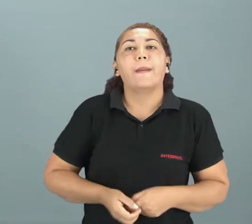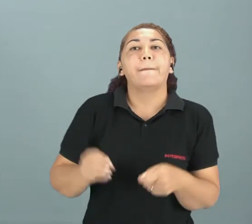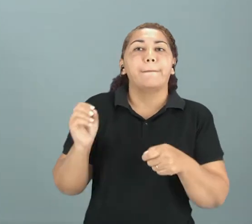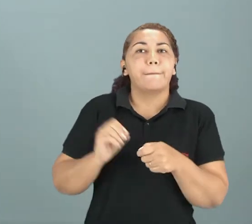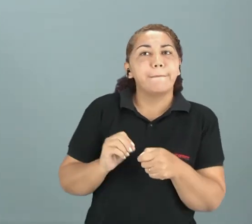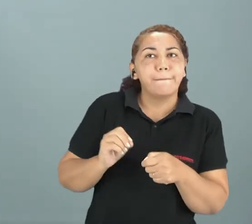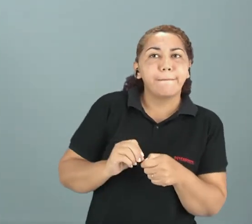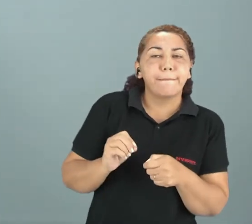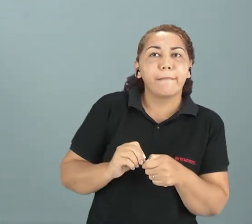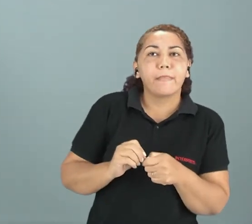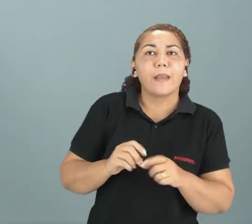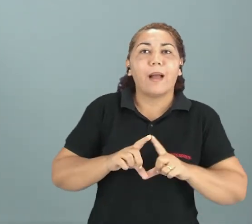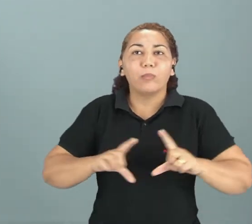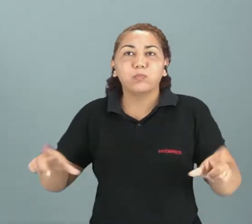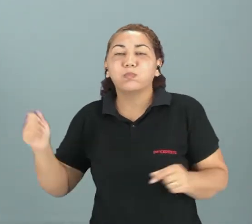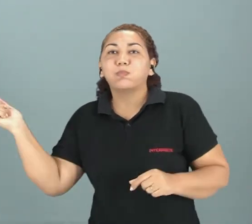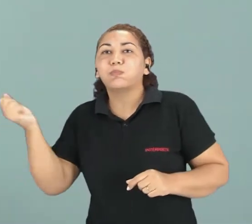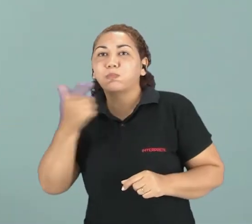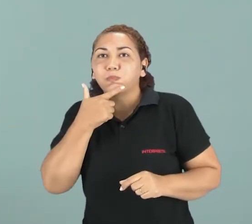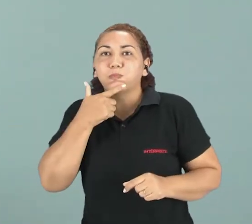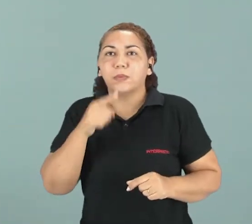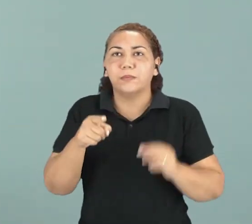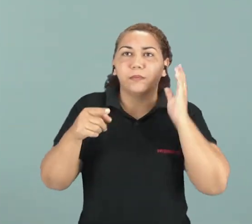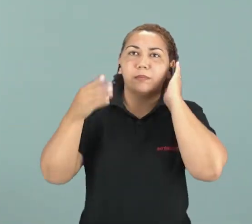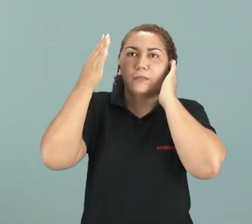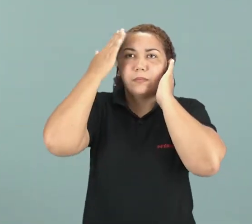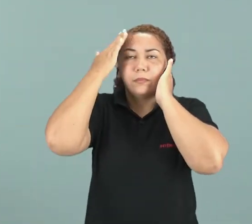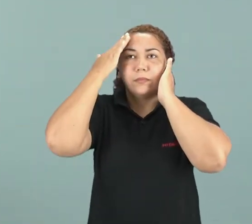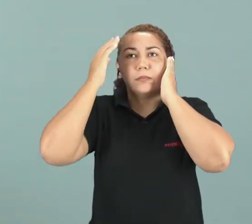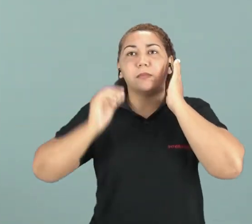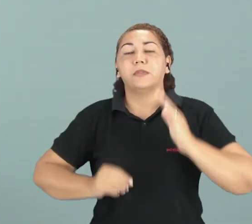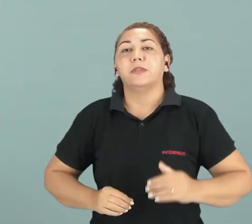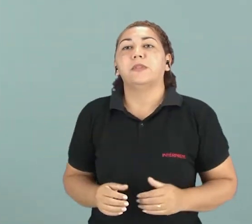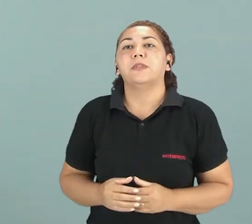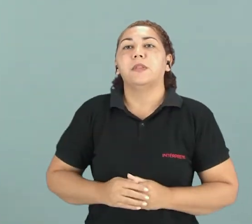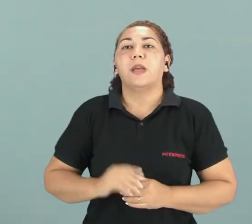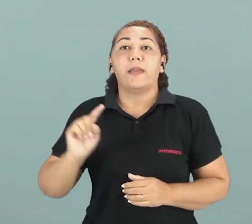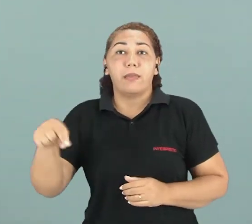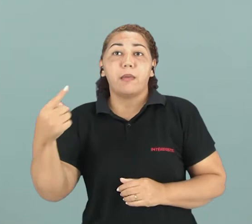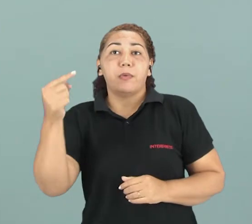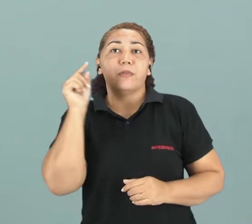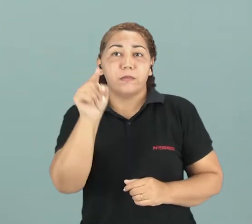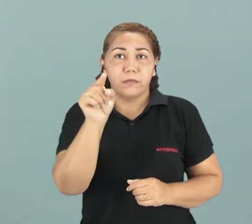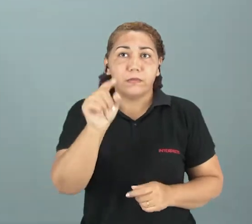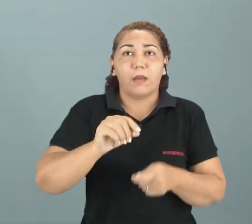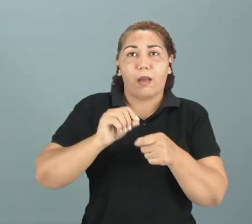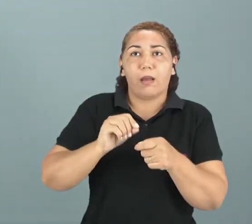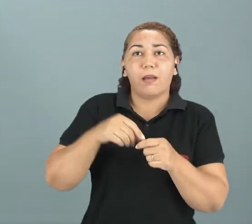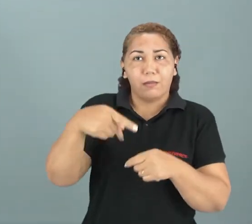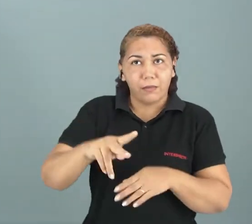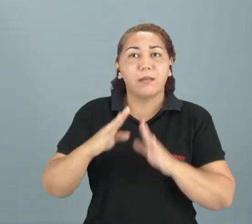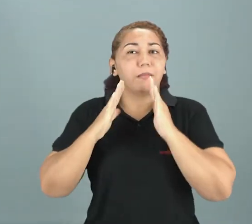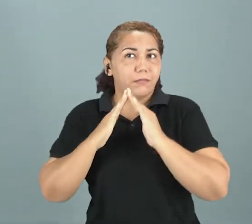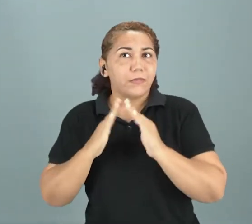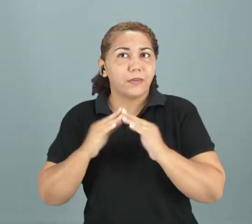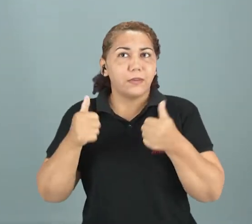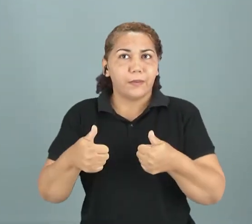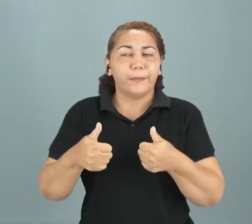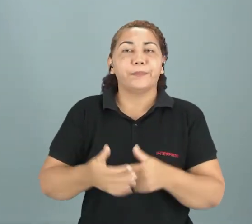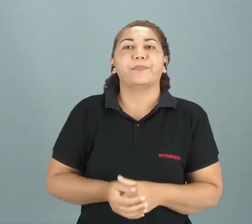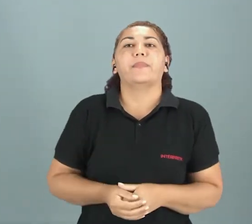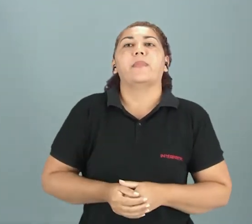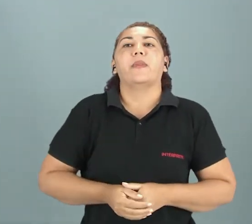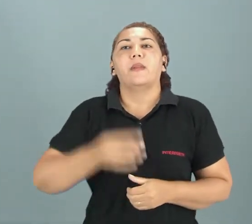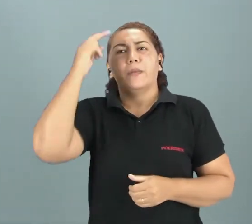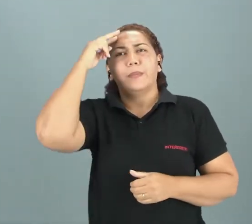charge. Vou fazer uma com você para você entender como fazer em casa, tá? E depois você vai produzir a sua aí. O que a gente faz com charge? Só para lembrar. Deixa eu voltar aqui.